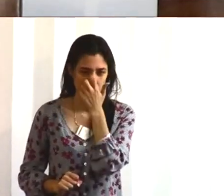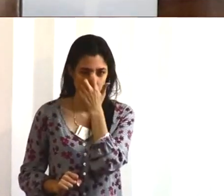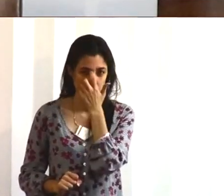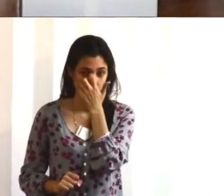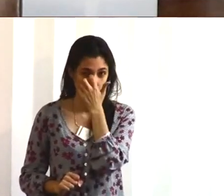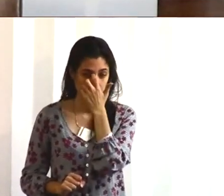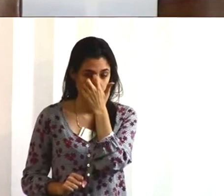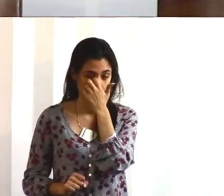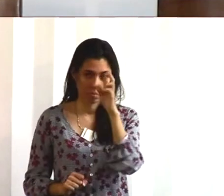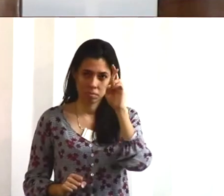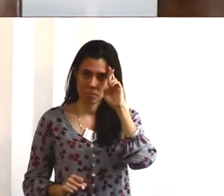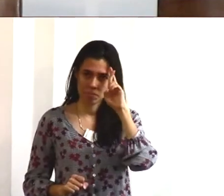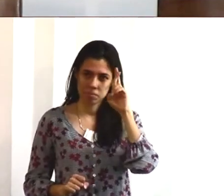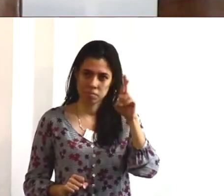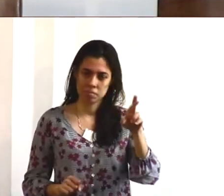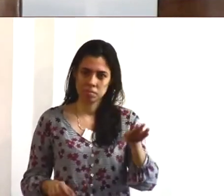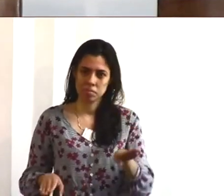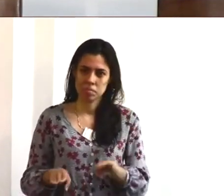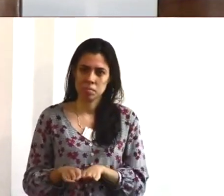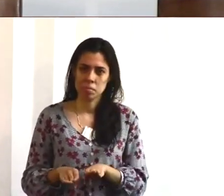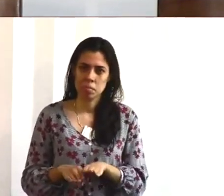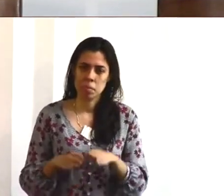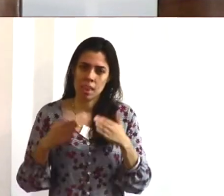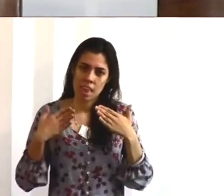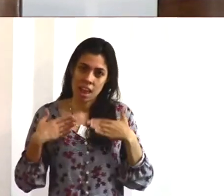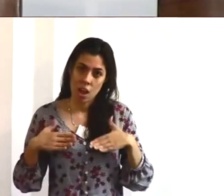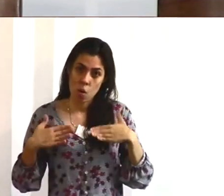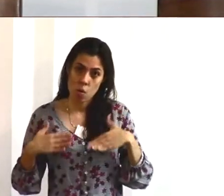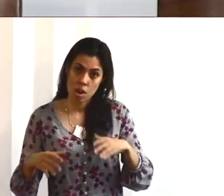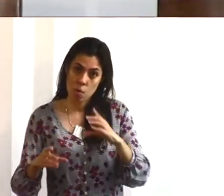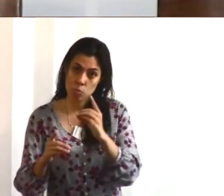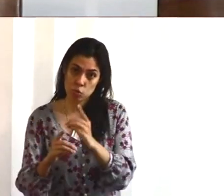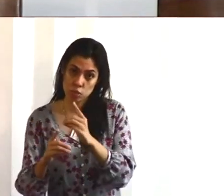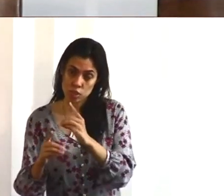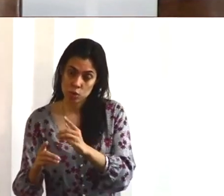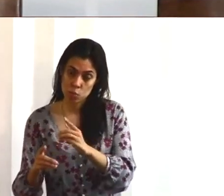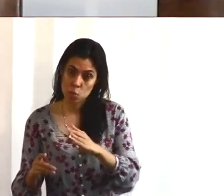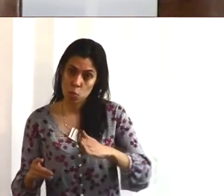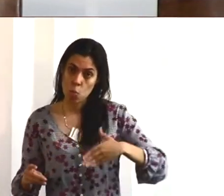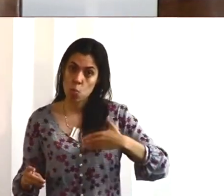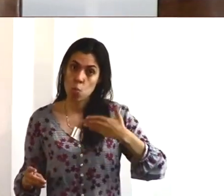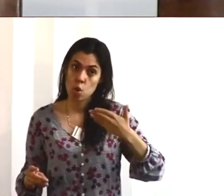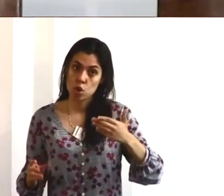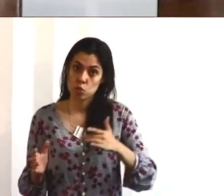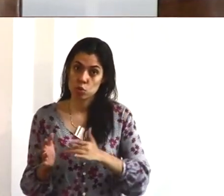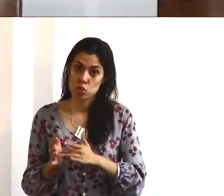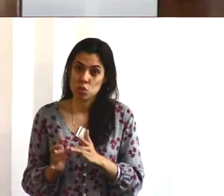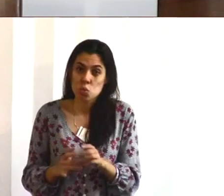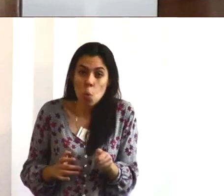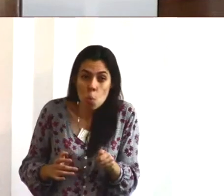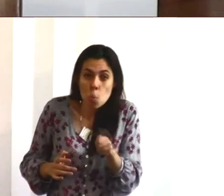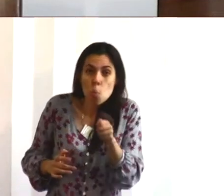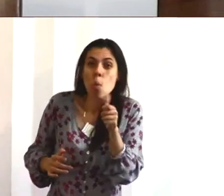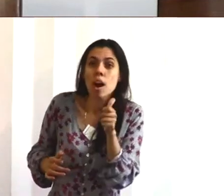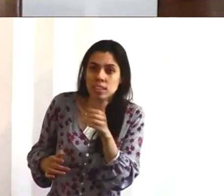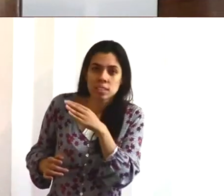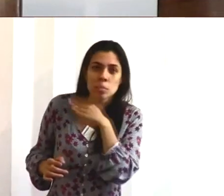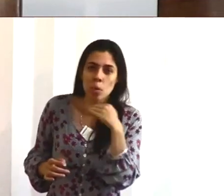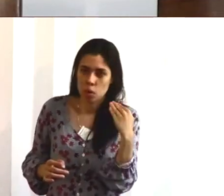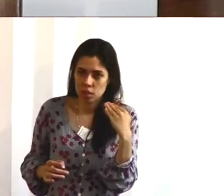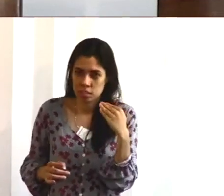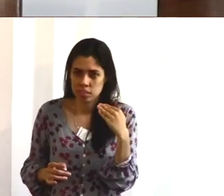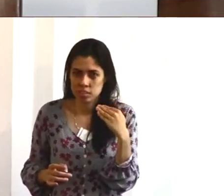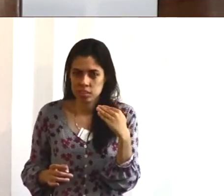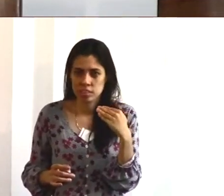Senhor acalmando os discípulos quando Ele está para partir. E os discípulos estão desesperados. O que será de nós